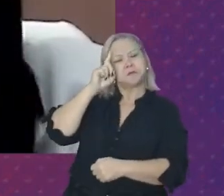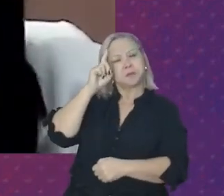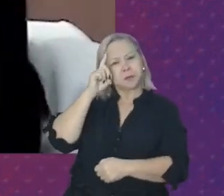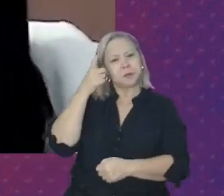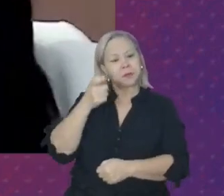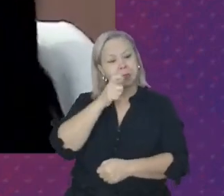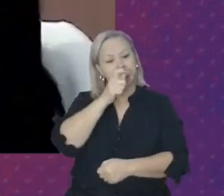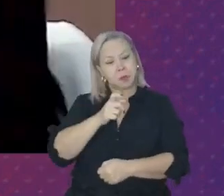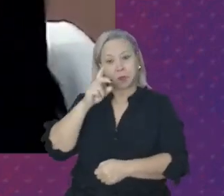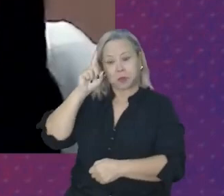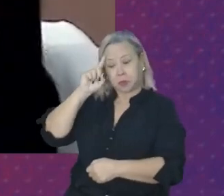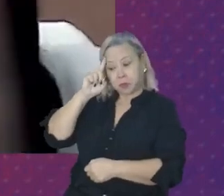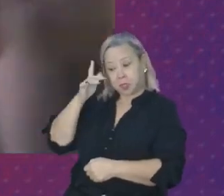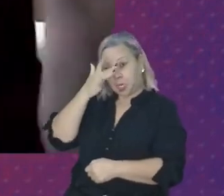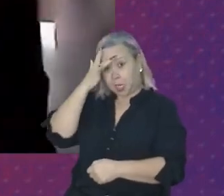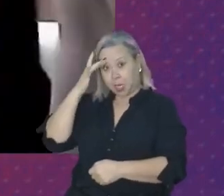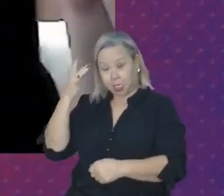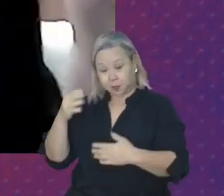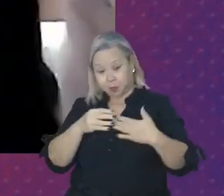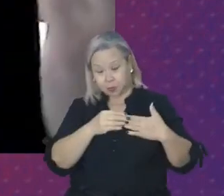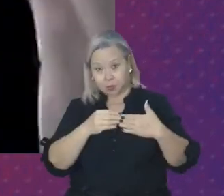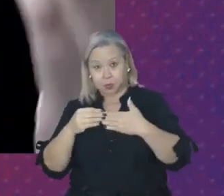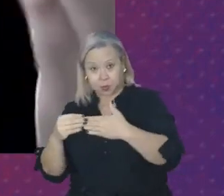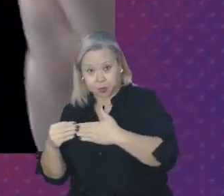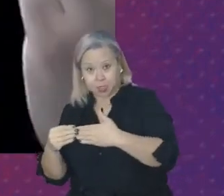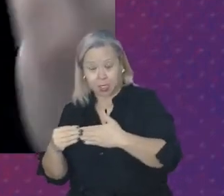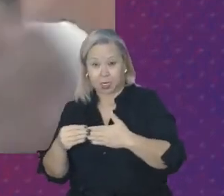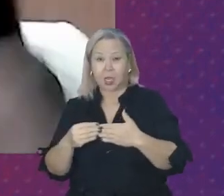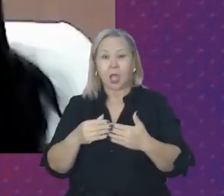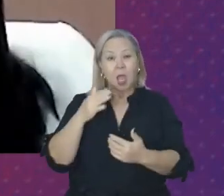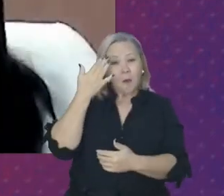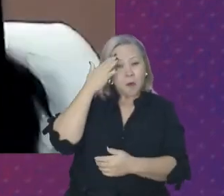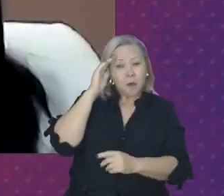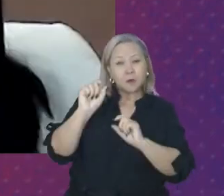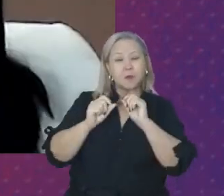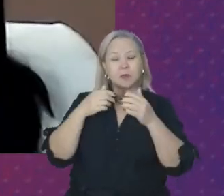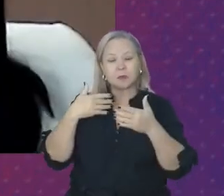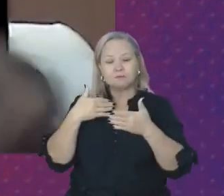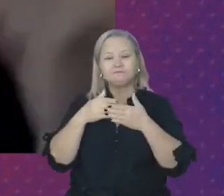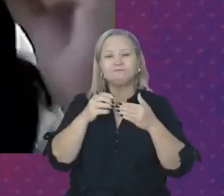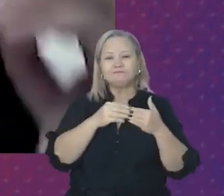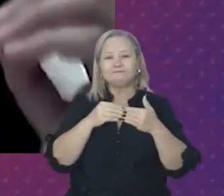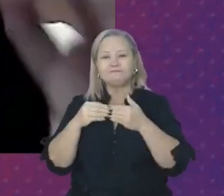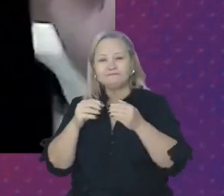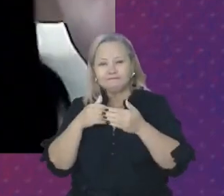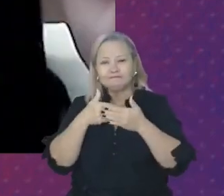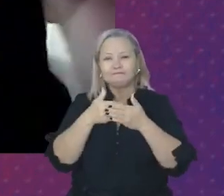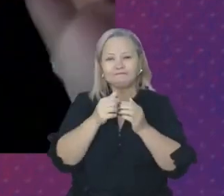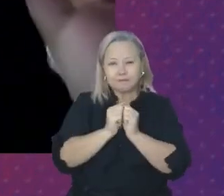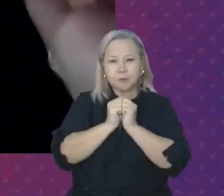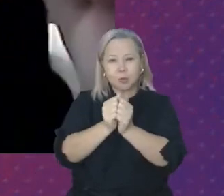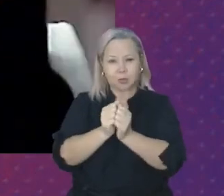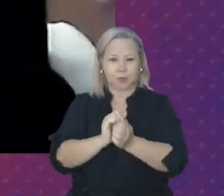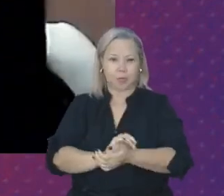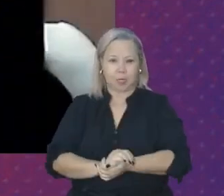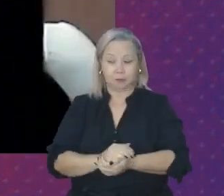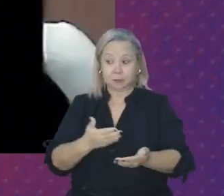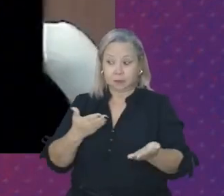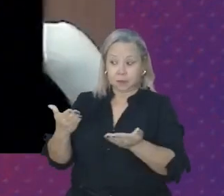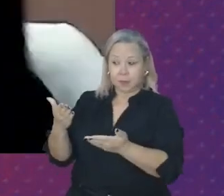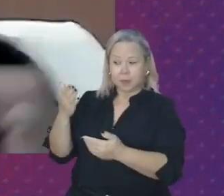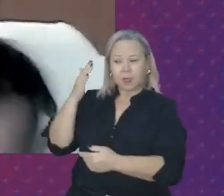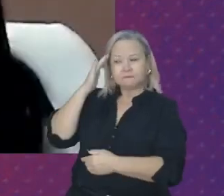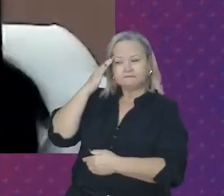pelas pessoas que te seguem, vai dar uma ideia de proximidade. Vai dar para essas pessoas uma ideia